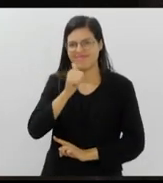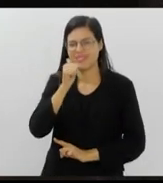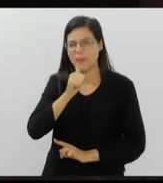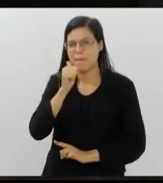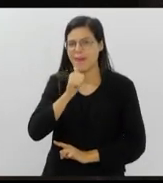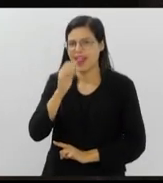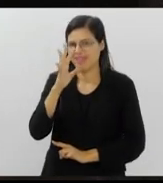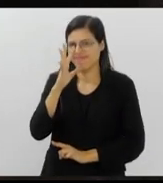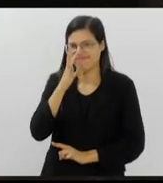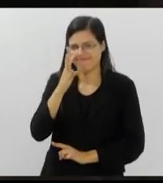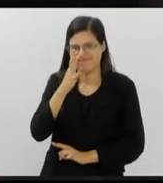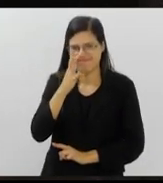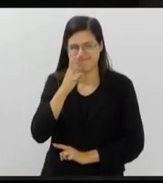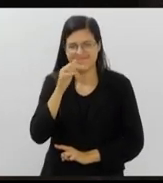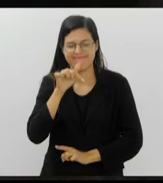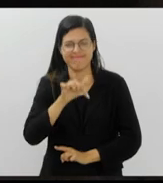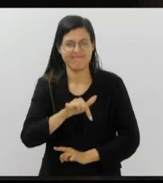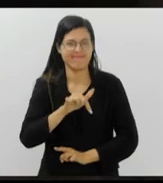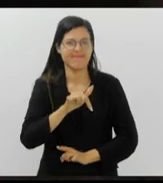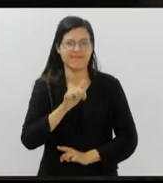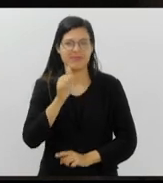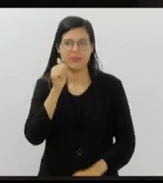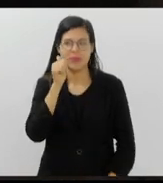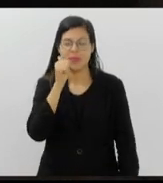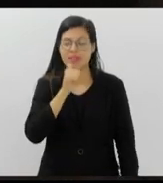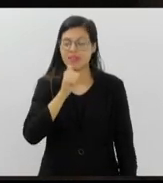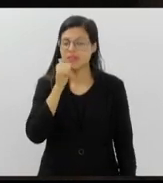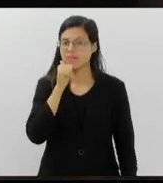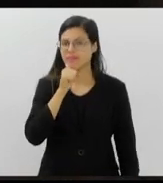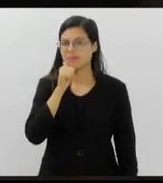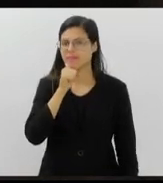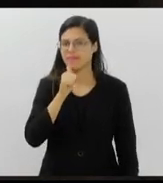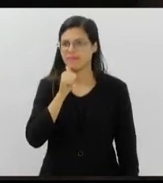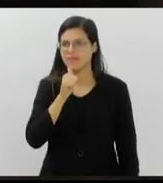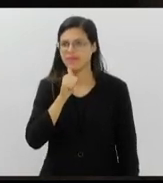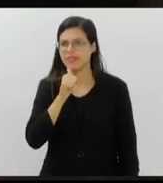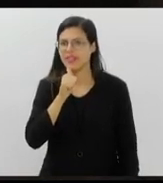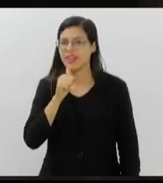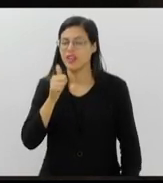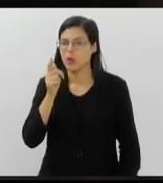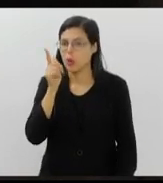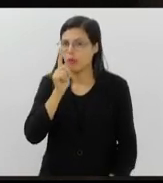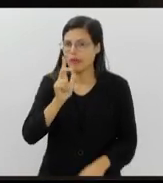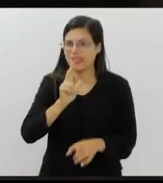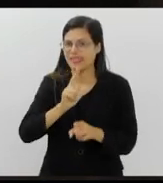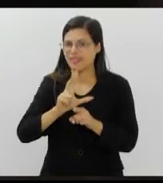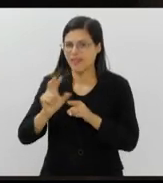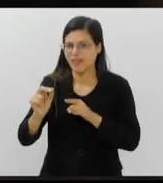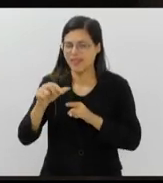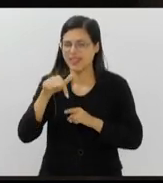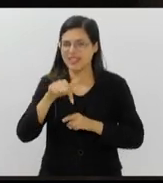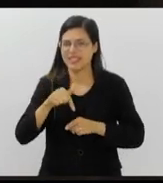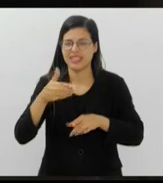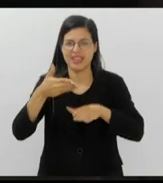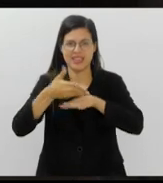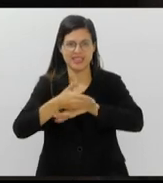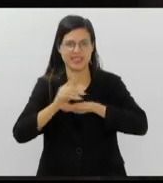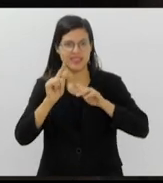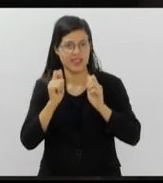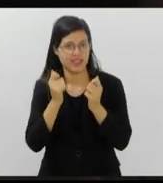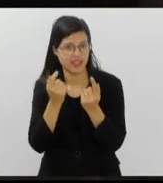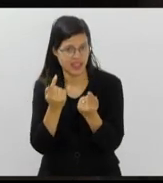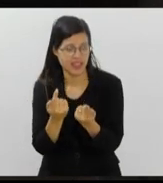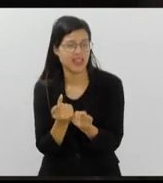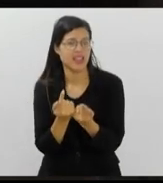inspiradora, essa mulher que conquistou um espaço numa casa masculina com muita